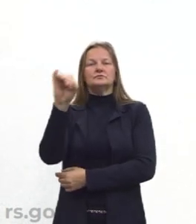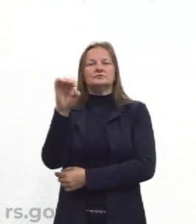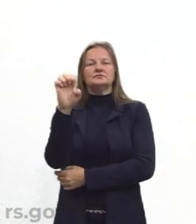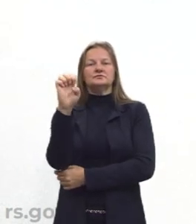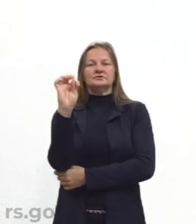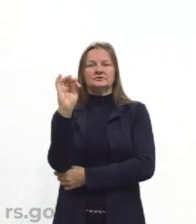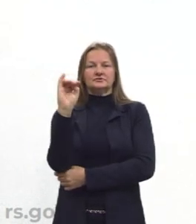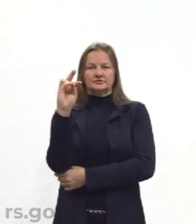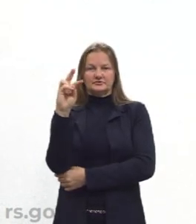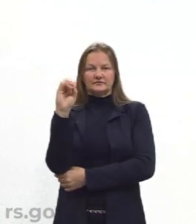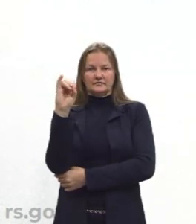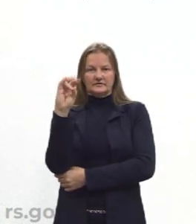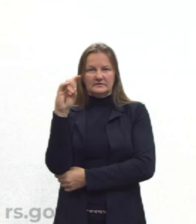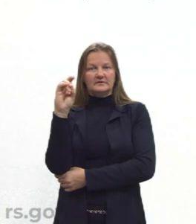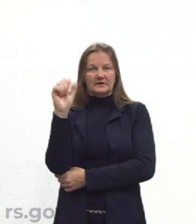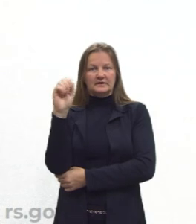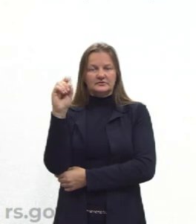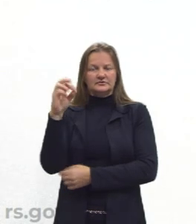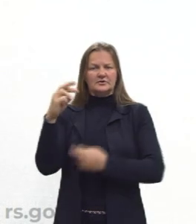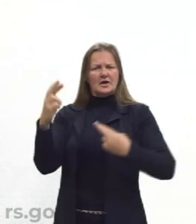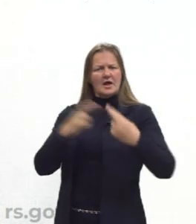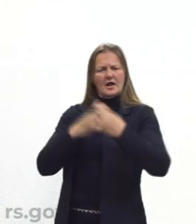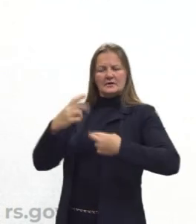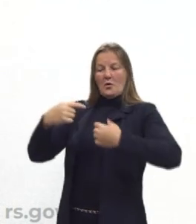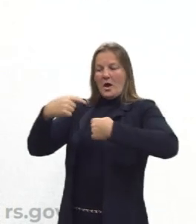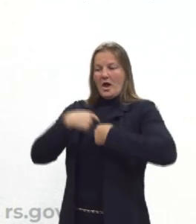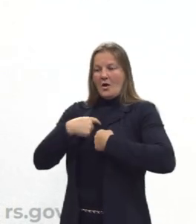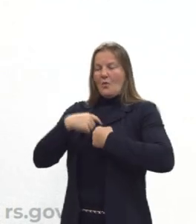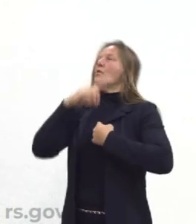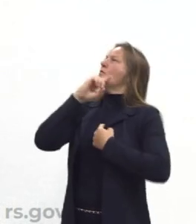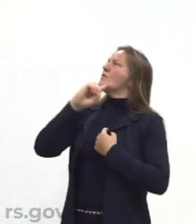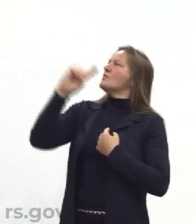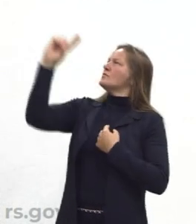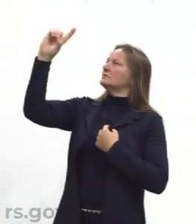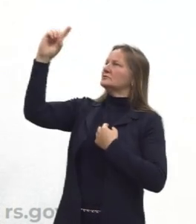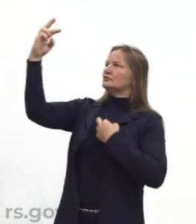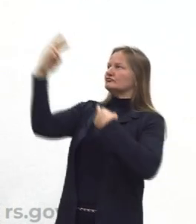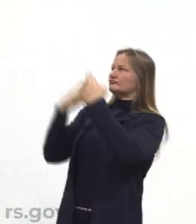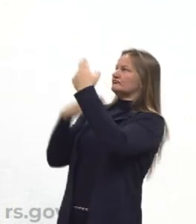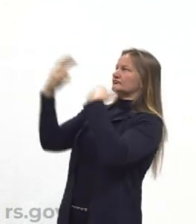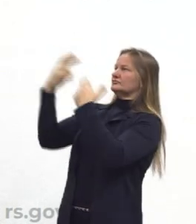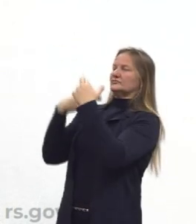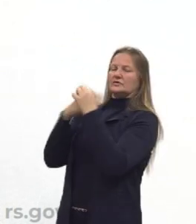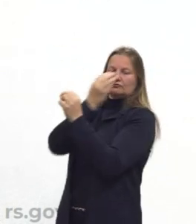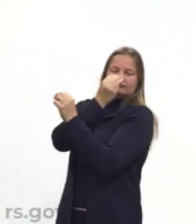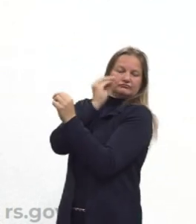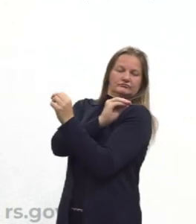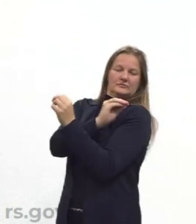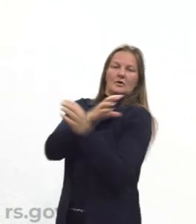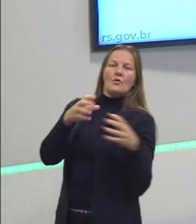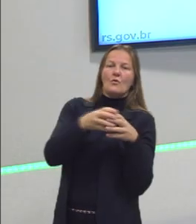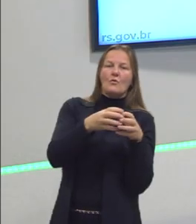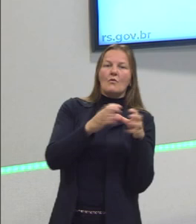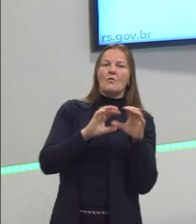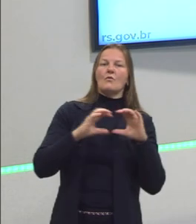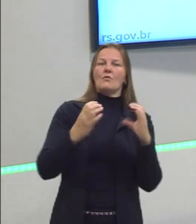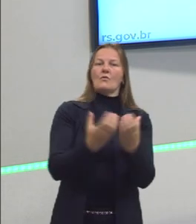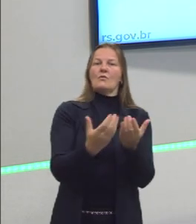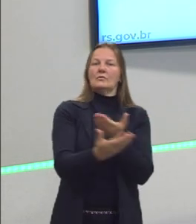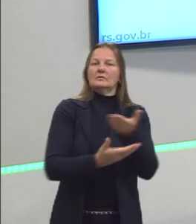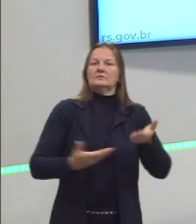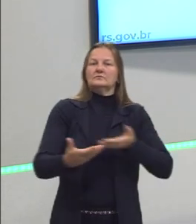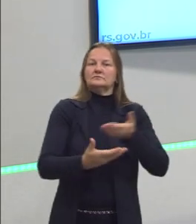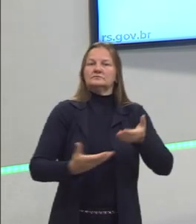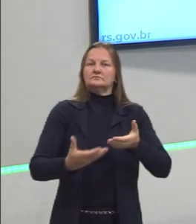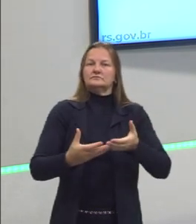apenas o eu a minha relação com Deus e não mais como o coletivo eu vejo bem que talvez